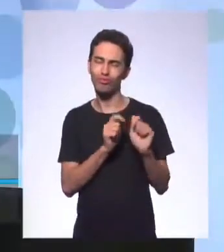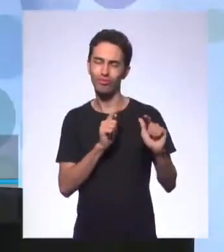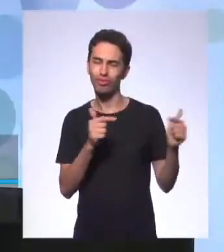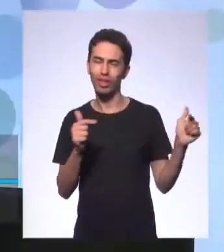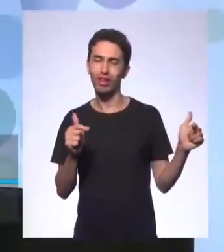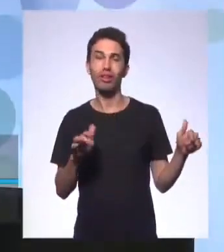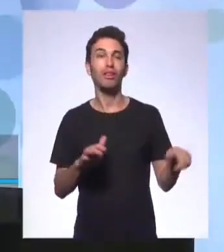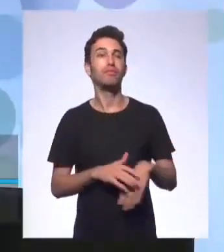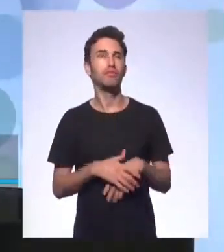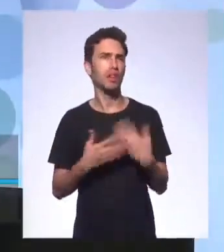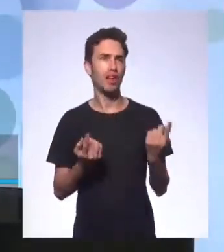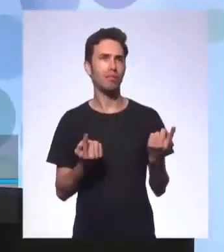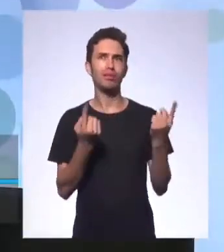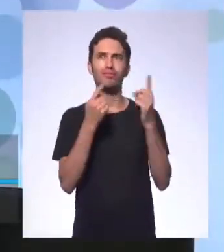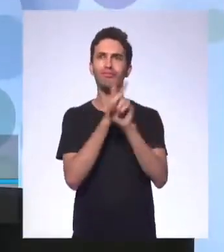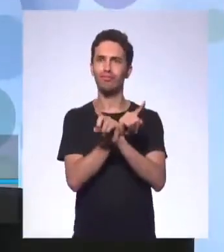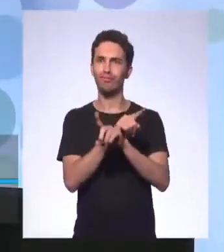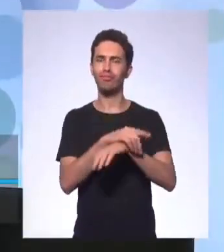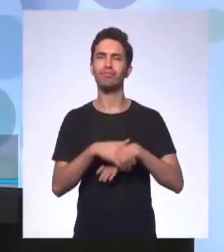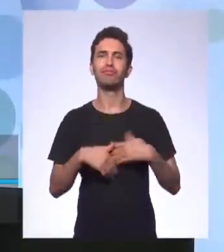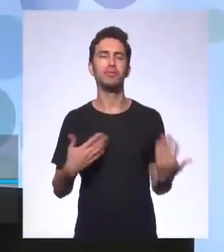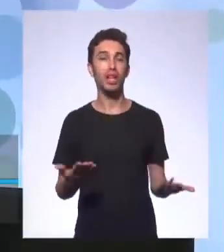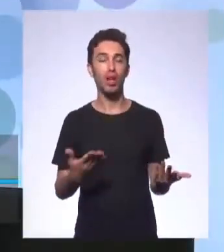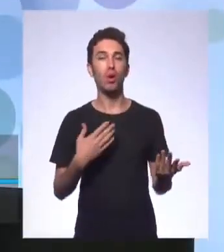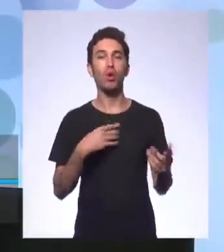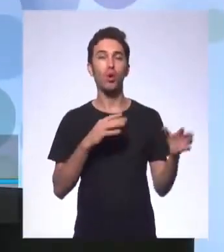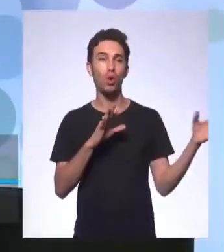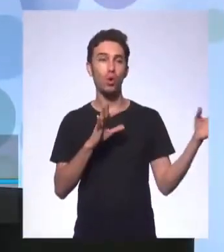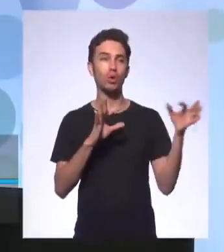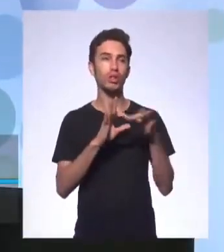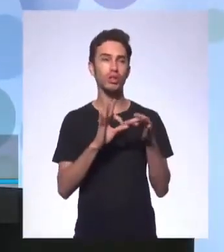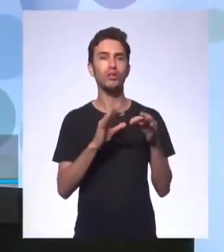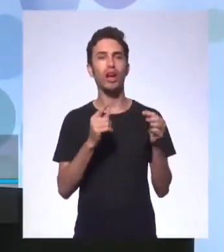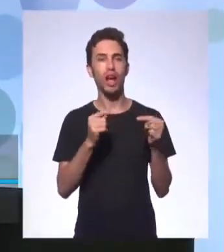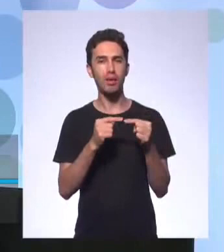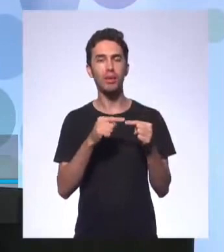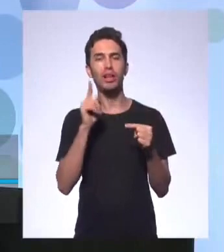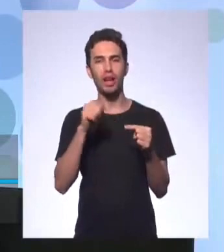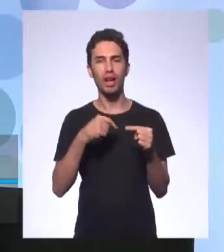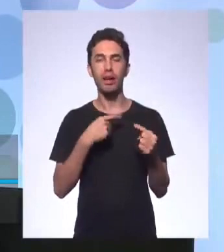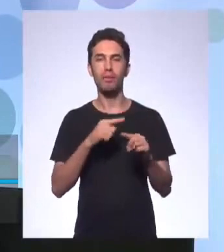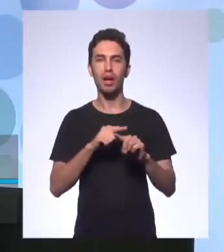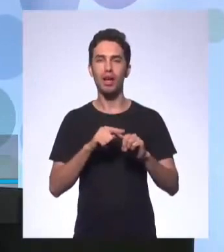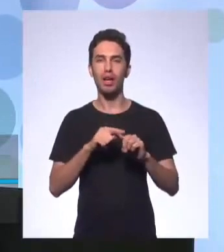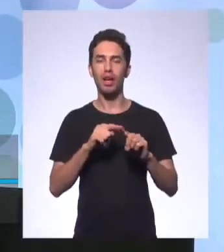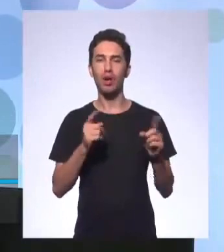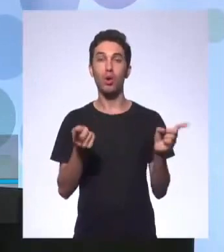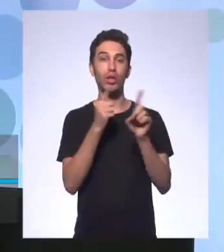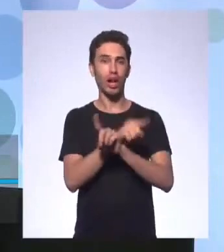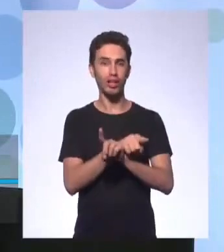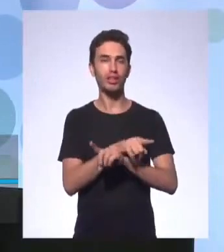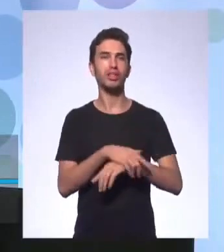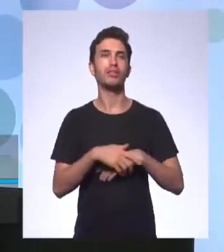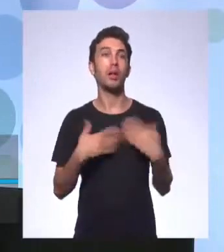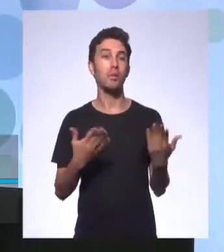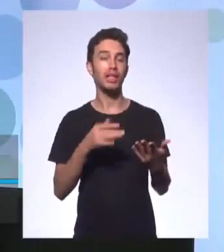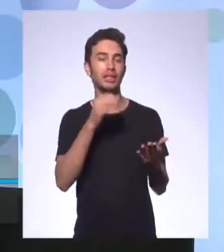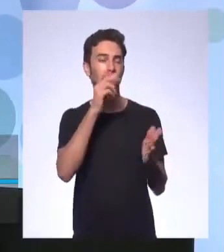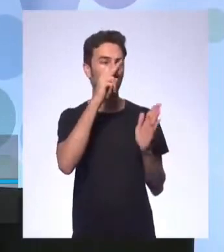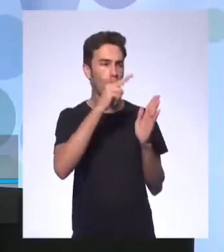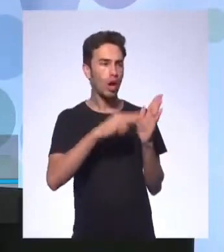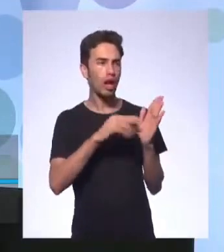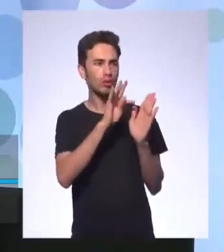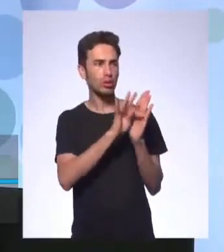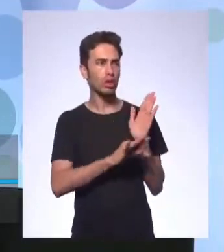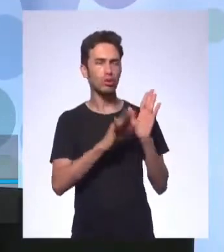é totalmente contraditório. Então, o conectivo é para trazer a ideia de contradição mesmo. Mas quando eu leio a manchete completa, ficou